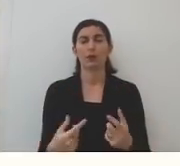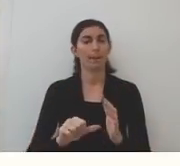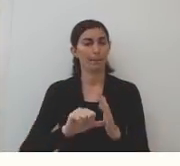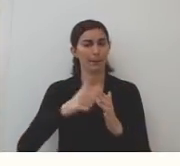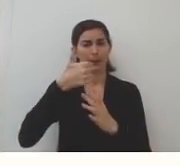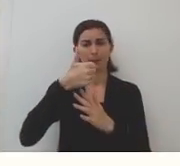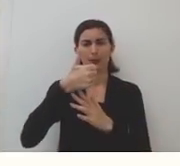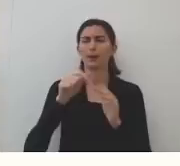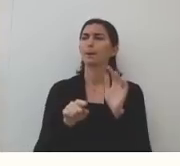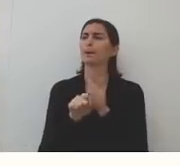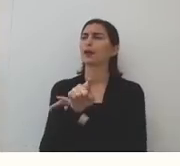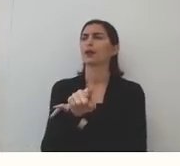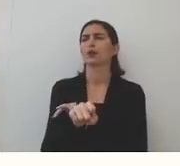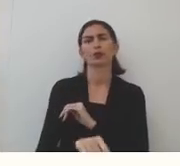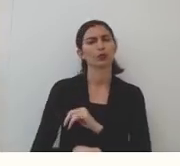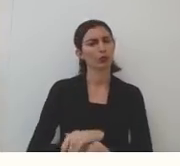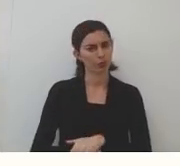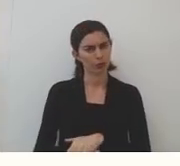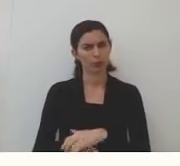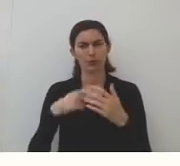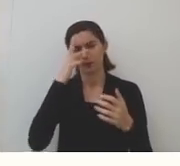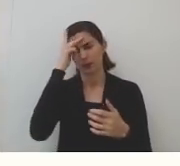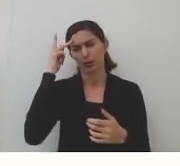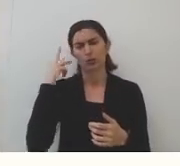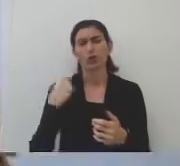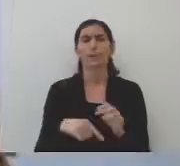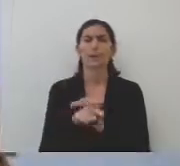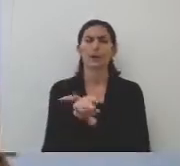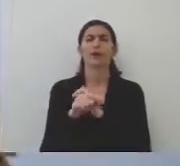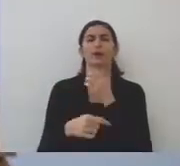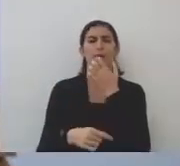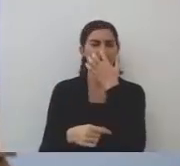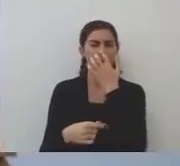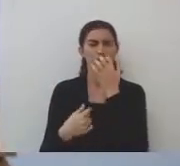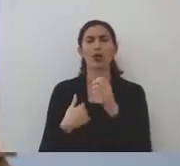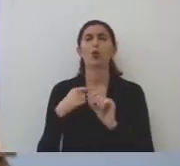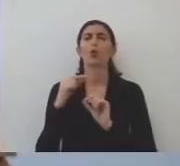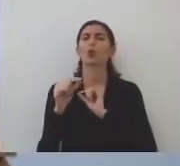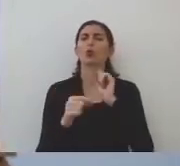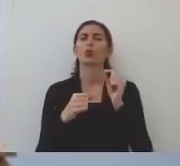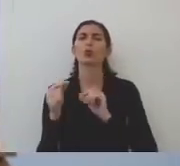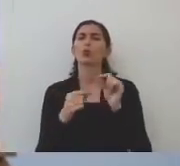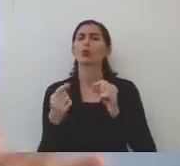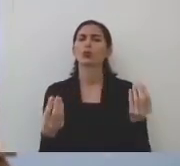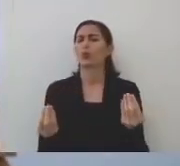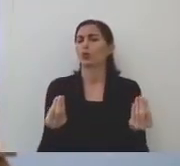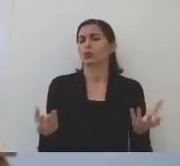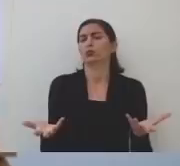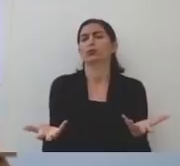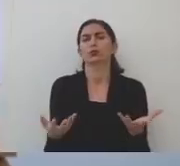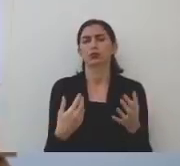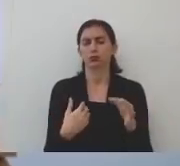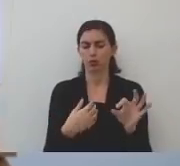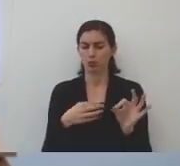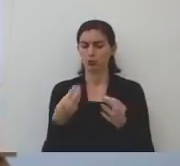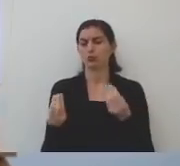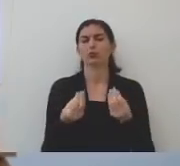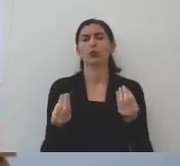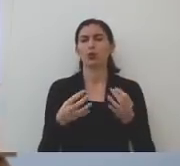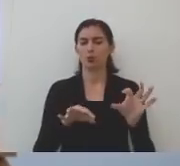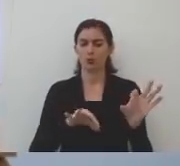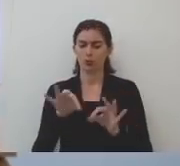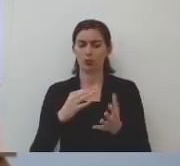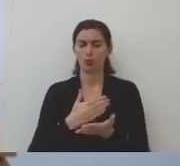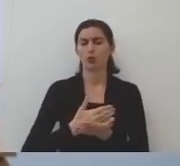primeira pergunta, né, o primeiro ponto que vem à nossa mente é: de que forma eu posso trabalhar? Como